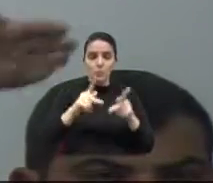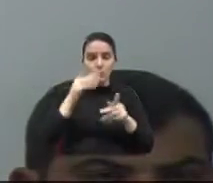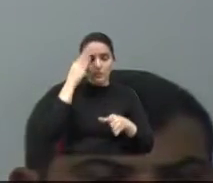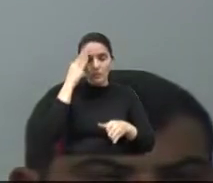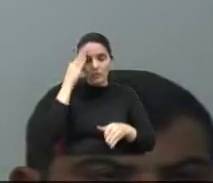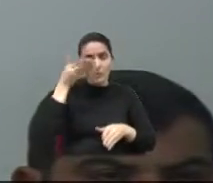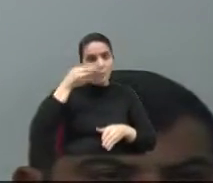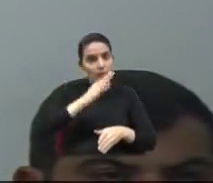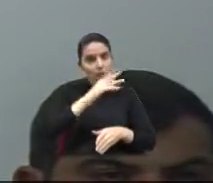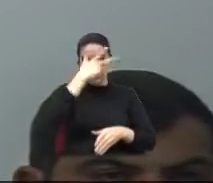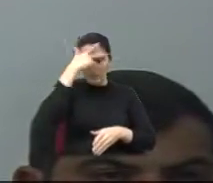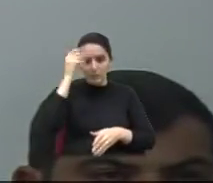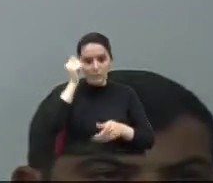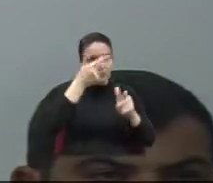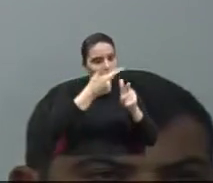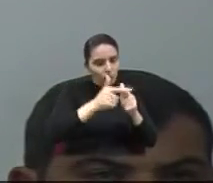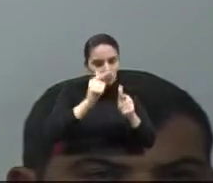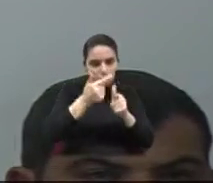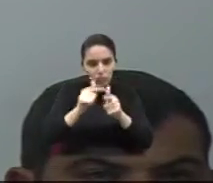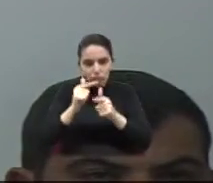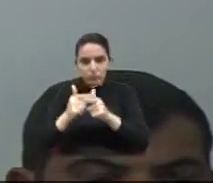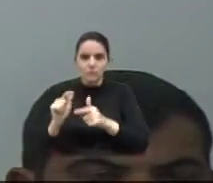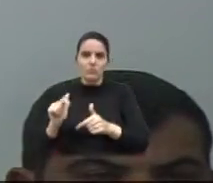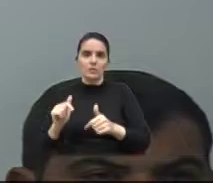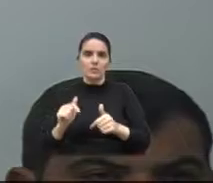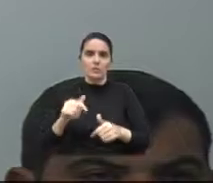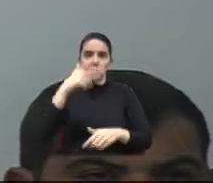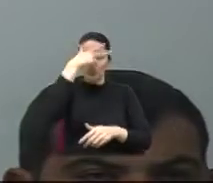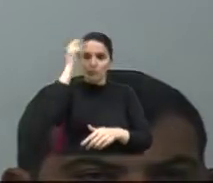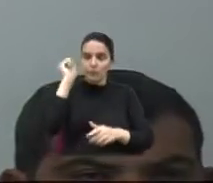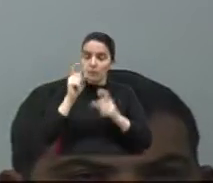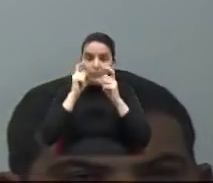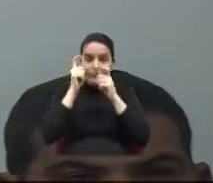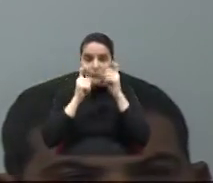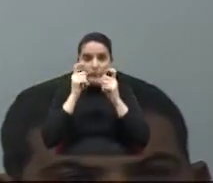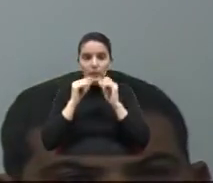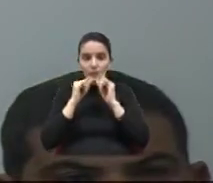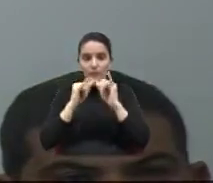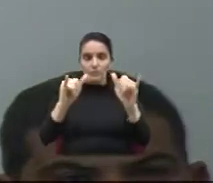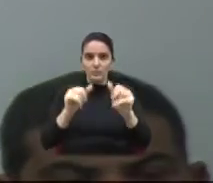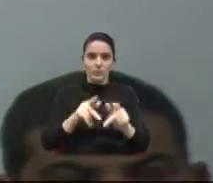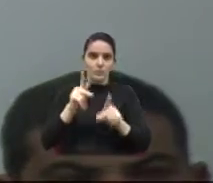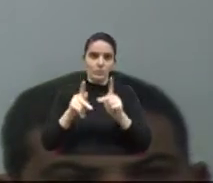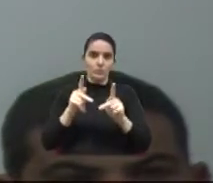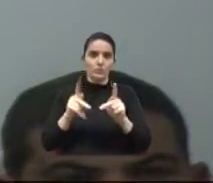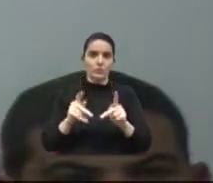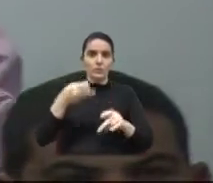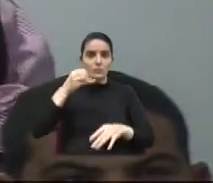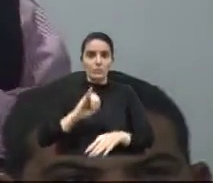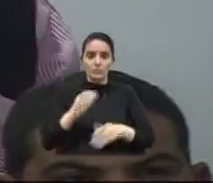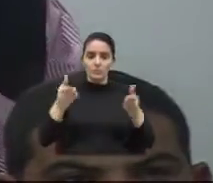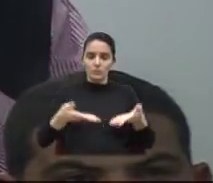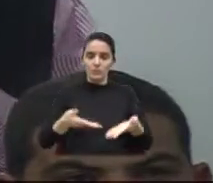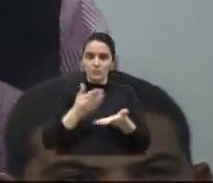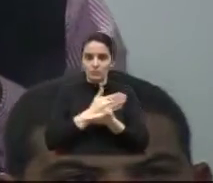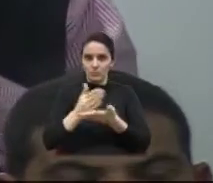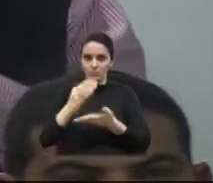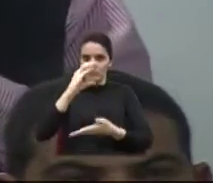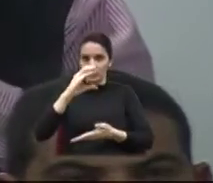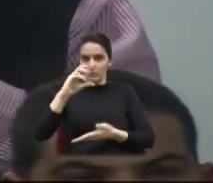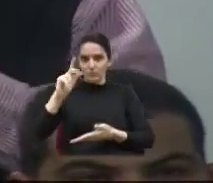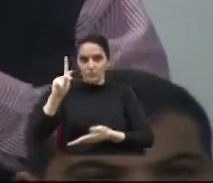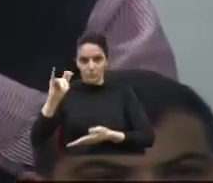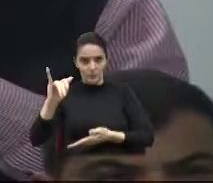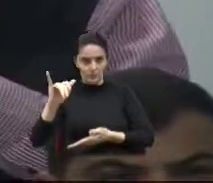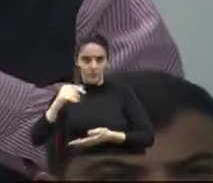uma informação que chegou de alguma forma. Eu tenho essa preocupação. Se nós abrirmos hoje a CPI aqui, que não sou contra abrir